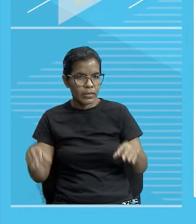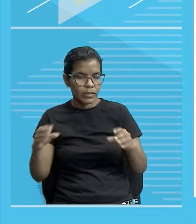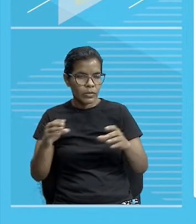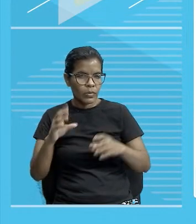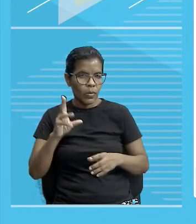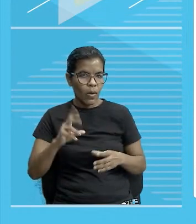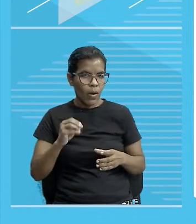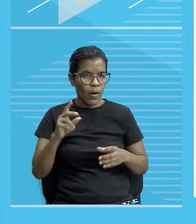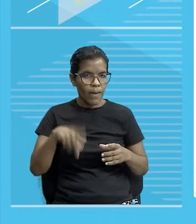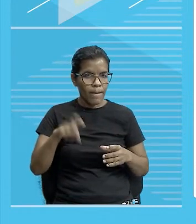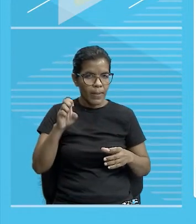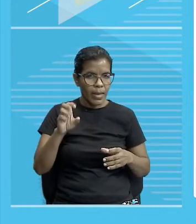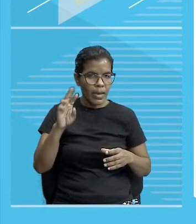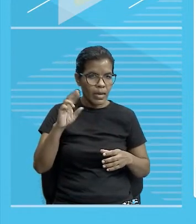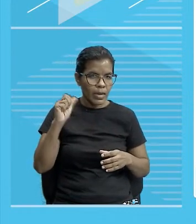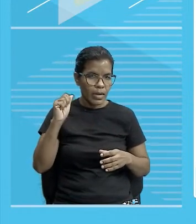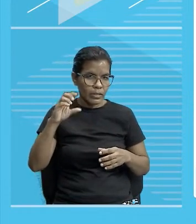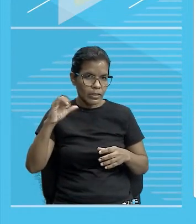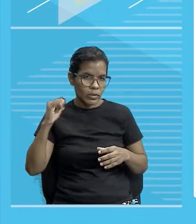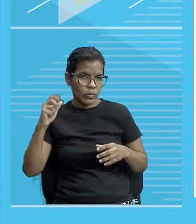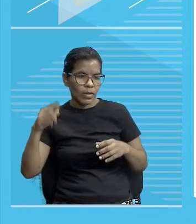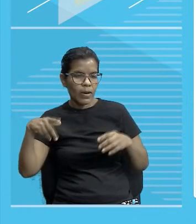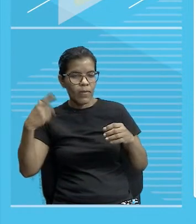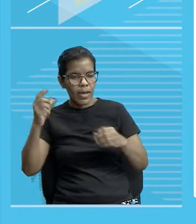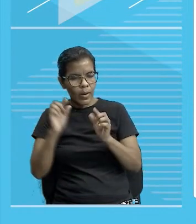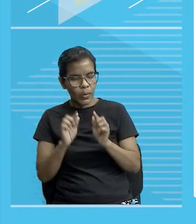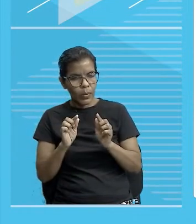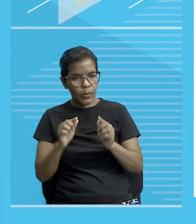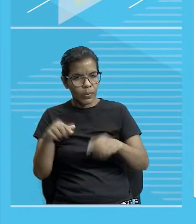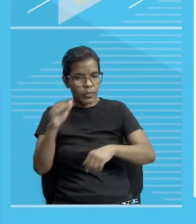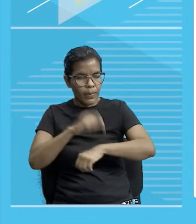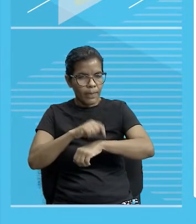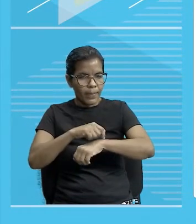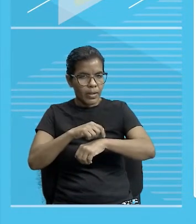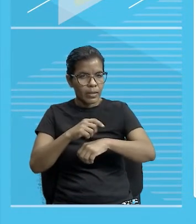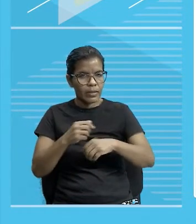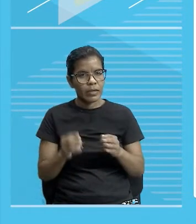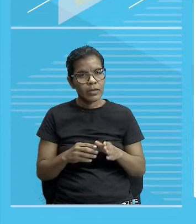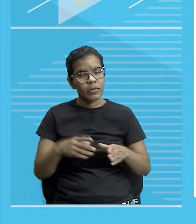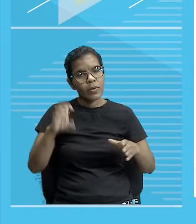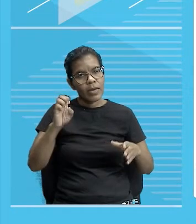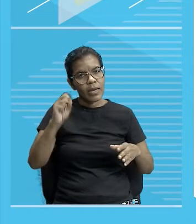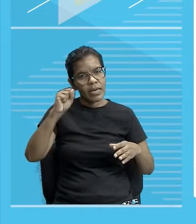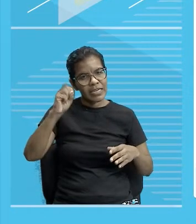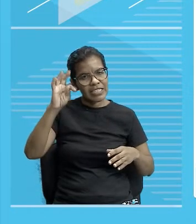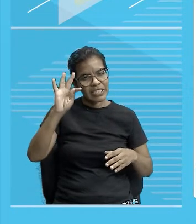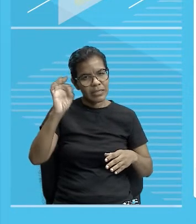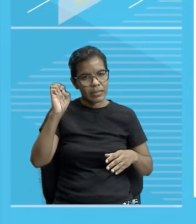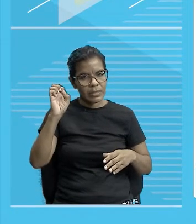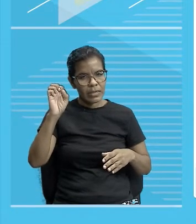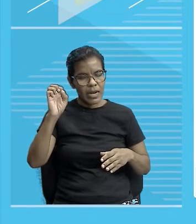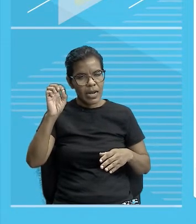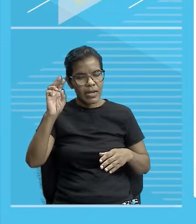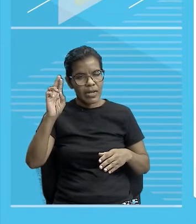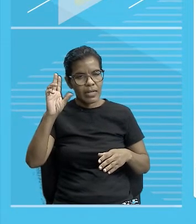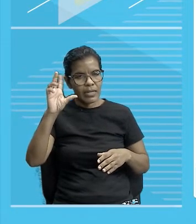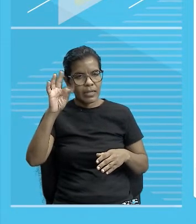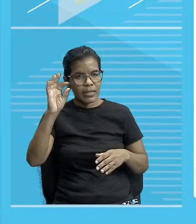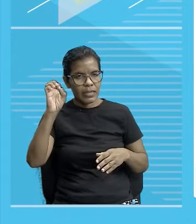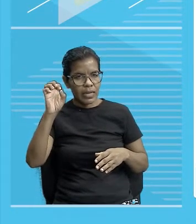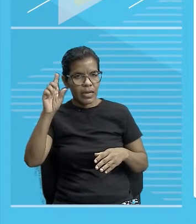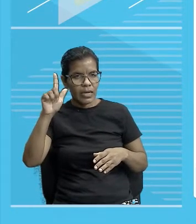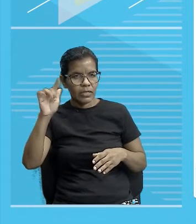nível estratégico é a longo prazo só que eles andam junto eu não posso jamais fazer